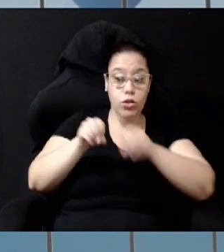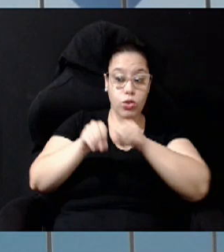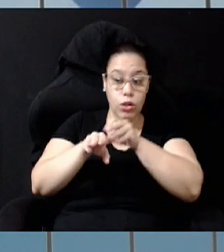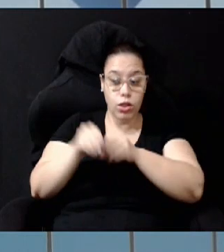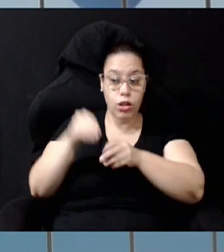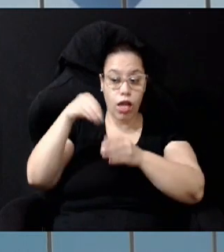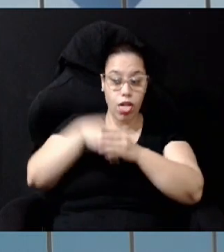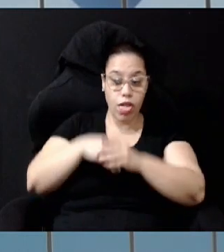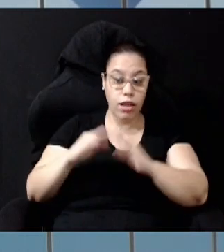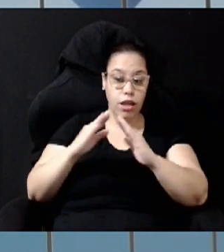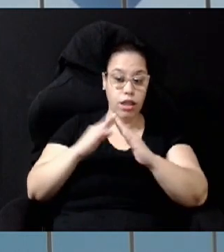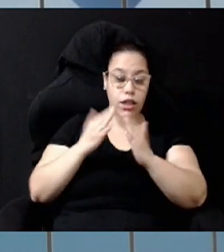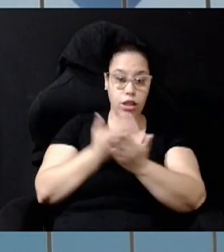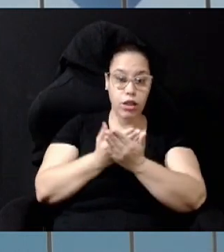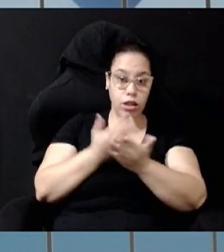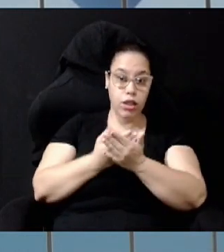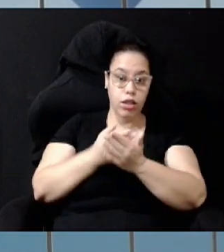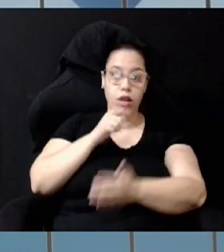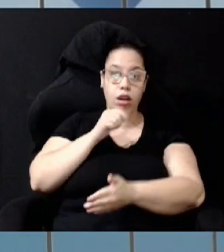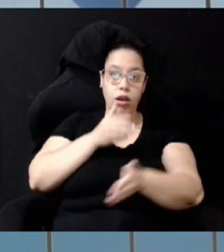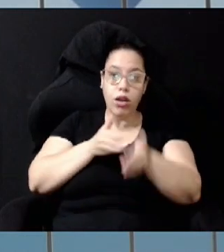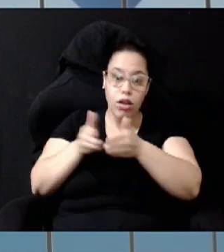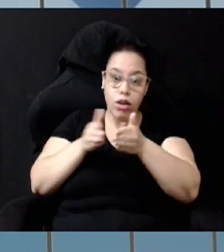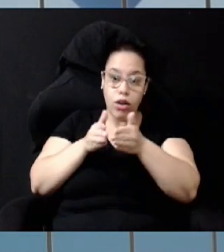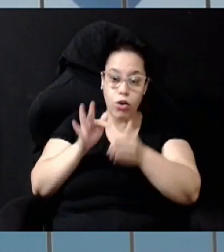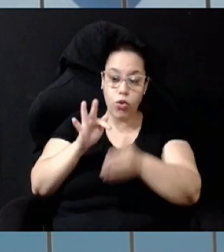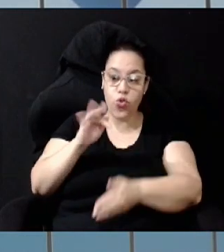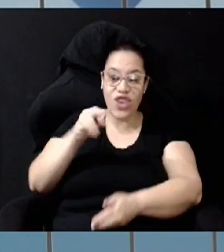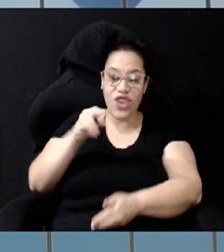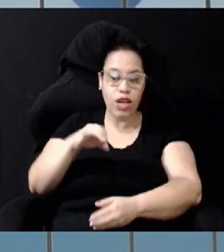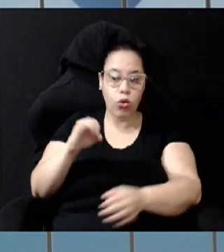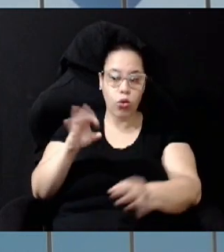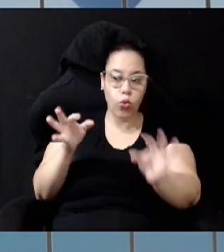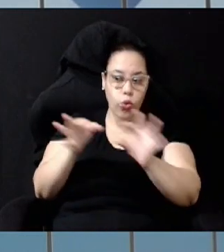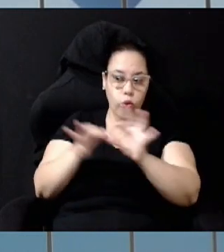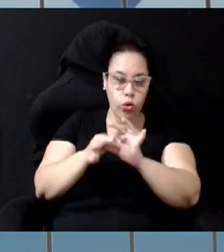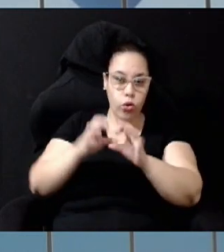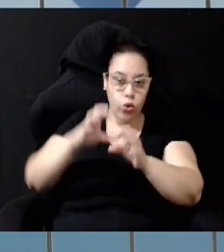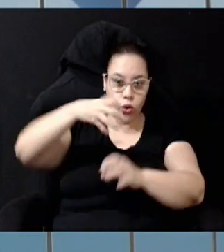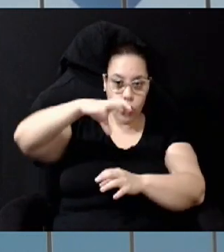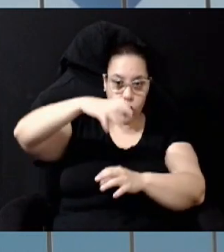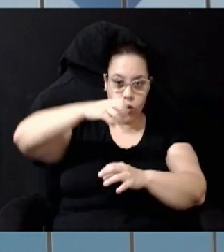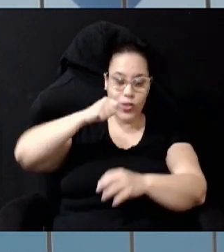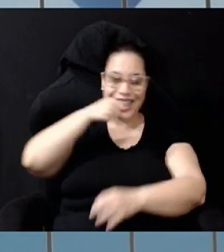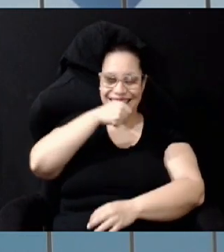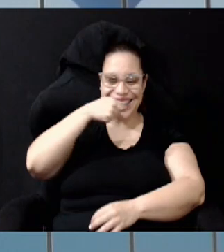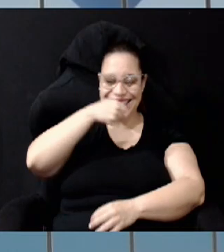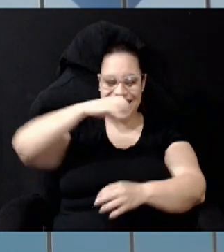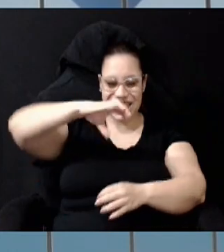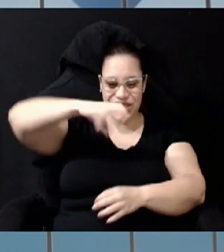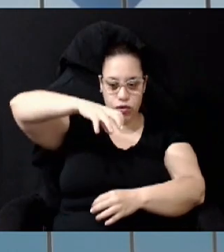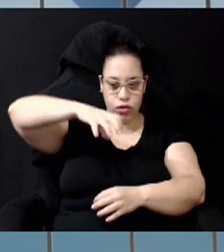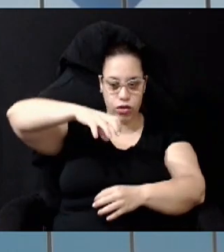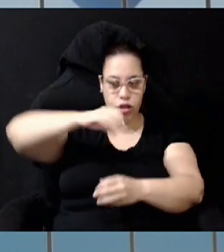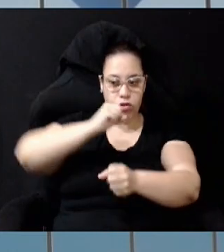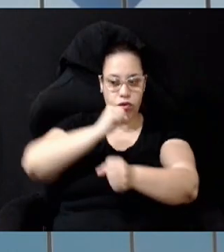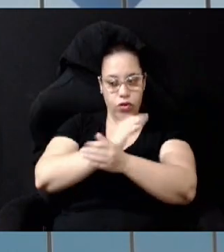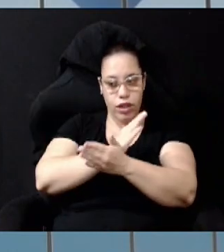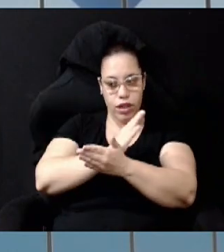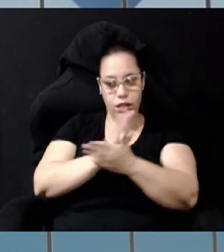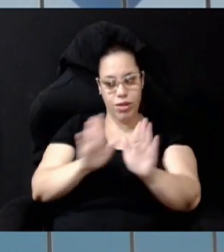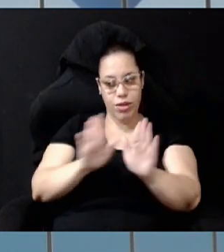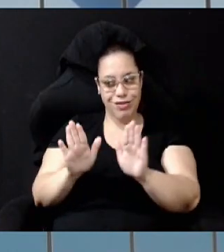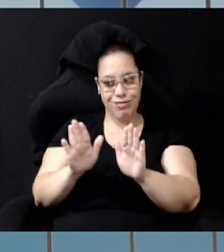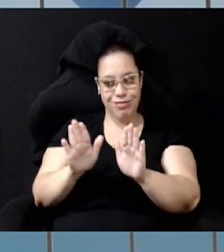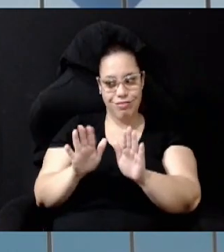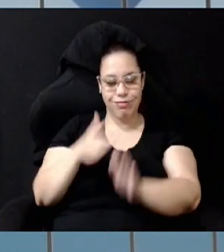escolas de que a água é um recurso finito e que eu preciso fechar a torneira quando eu vou escovar dente, porque senão a água do mundo vai acabar. Sim. Toda criança pequena